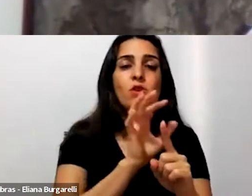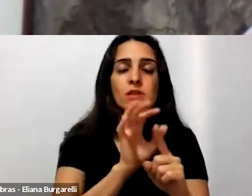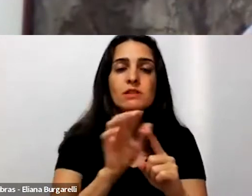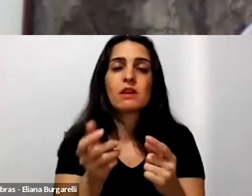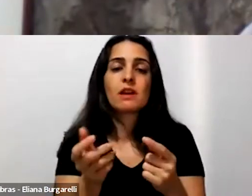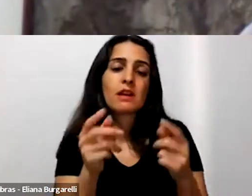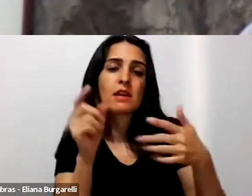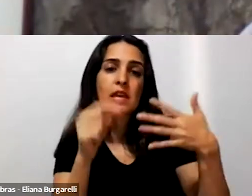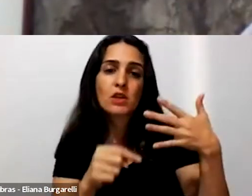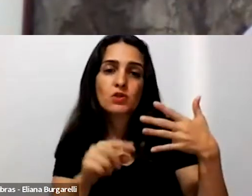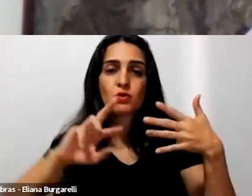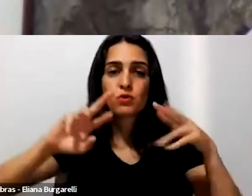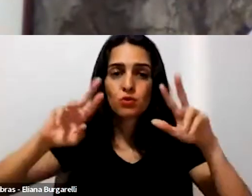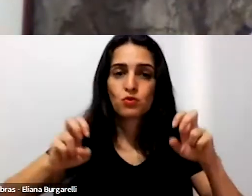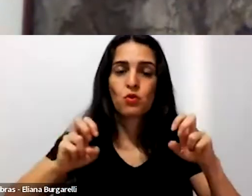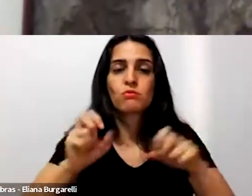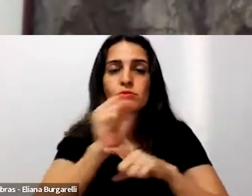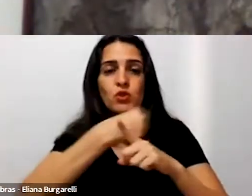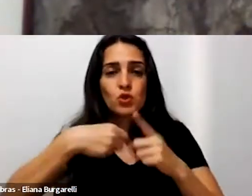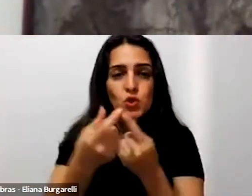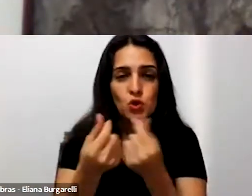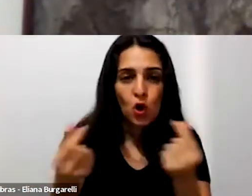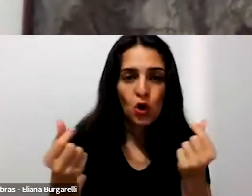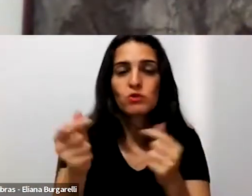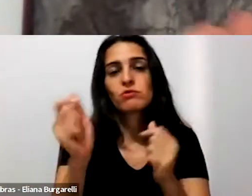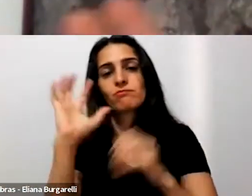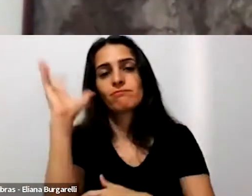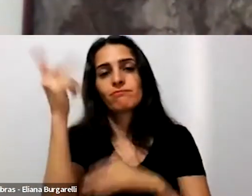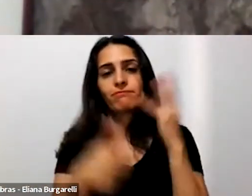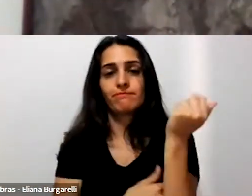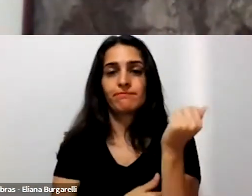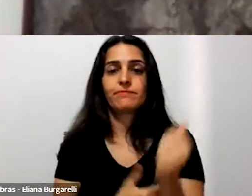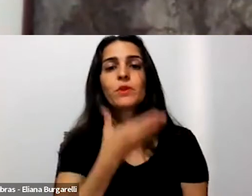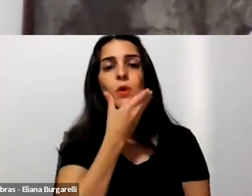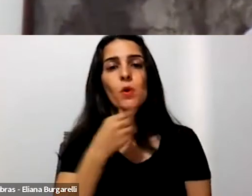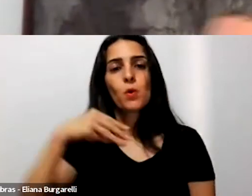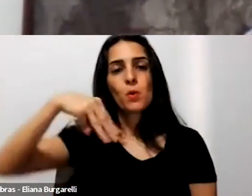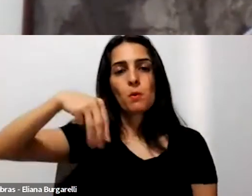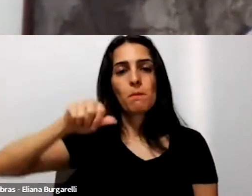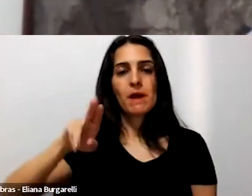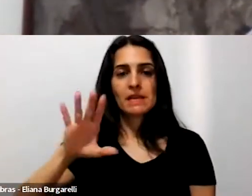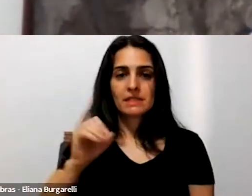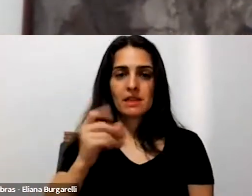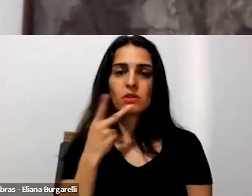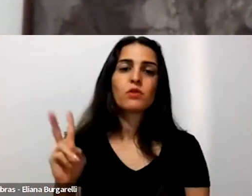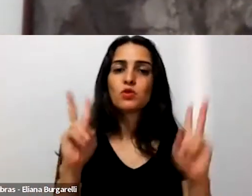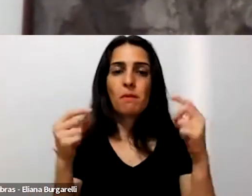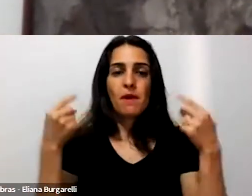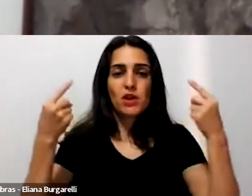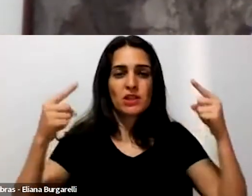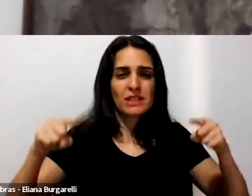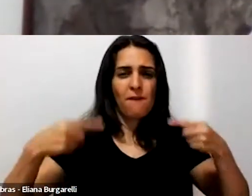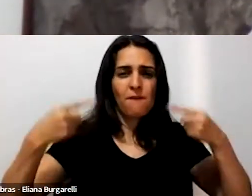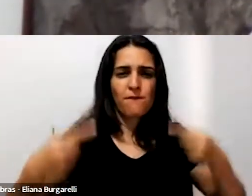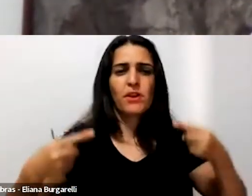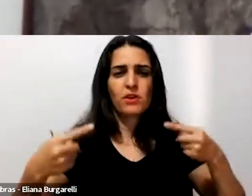lidar com esse desafio. Por isso a fala do Marcelo foi super importante, ele está colocando o desafio das métricas, de como é que você vai reorganizar isso. Isso